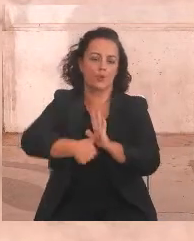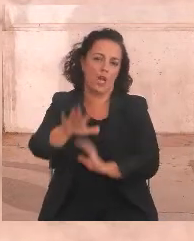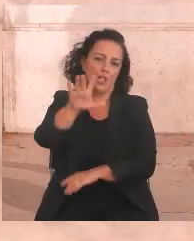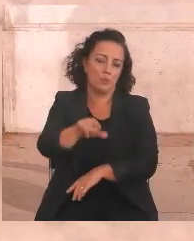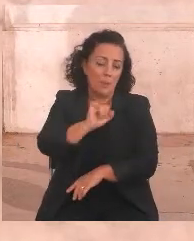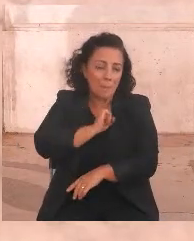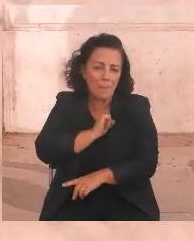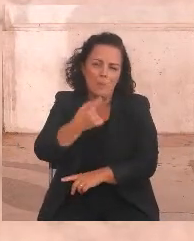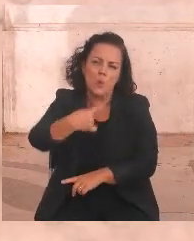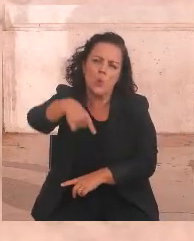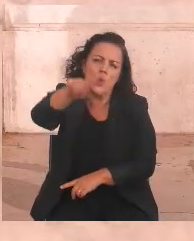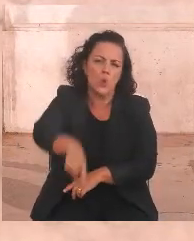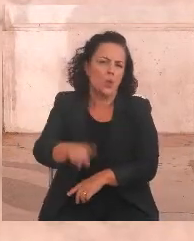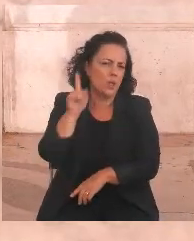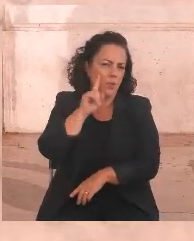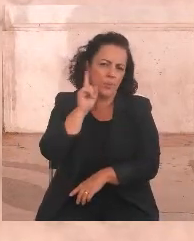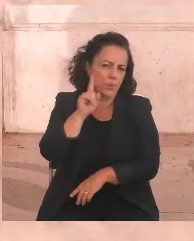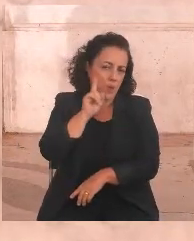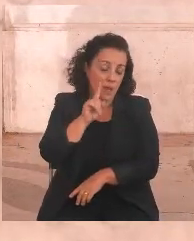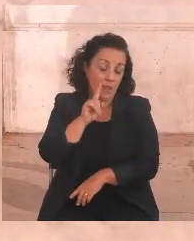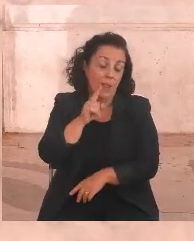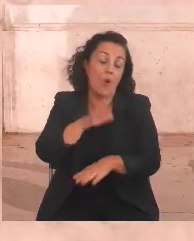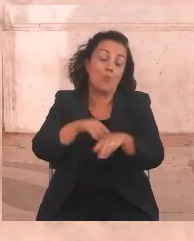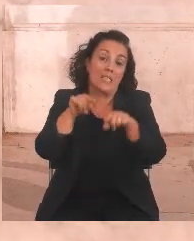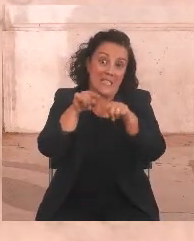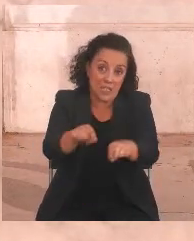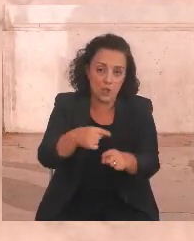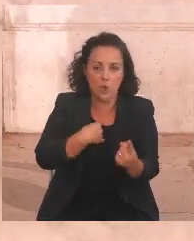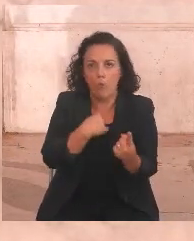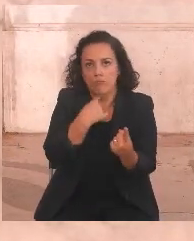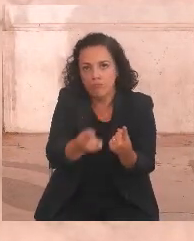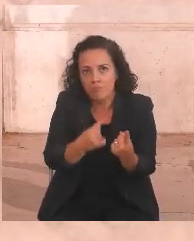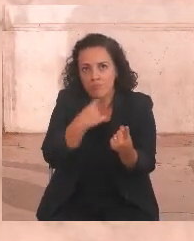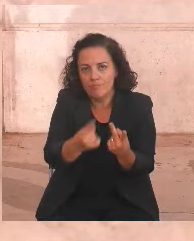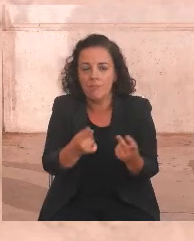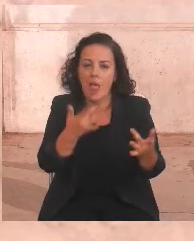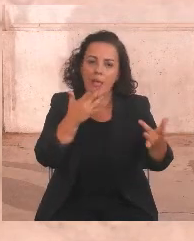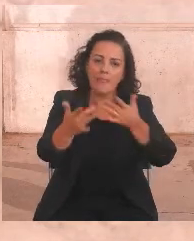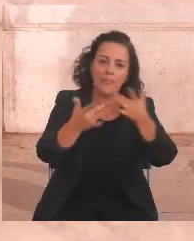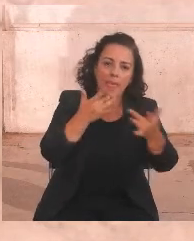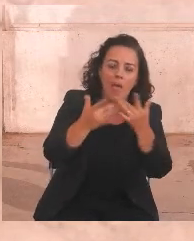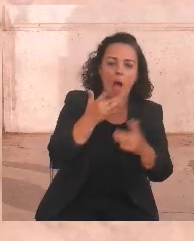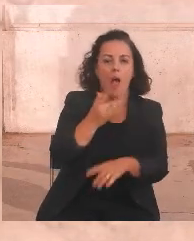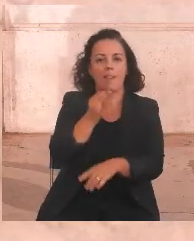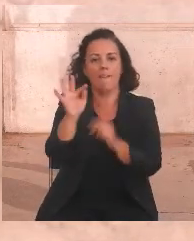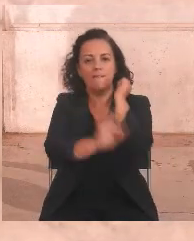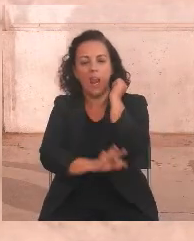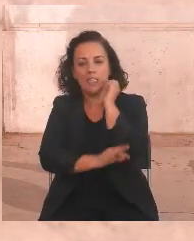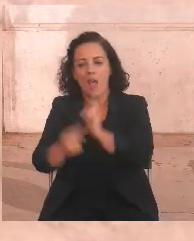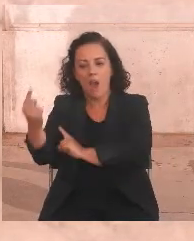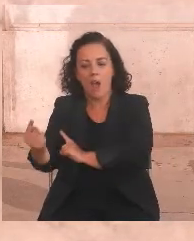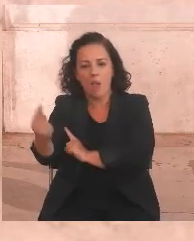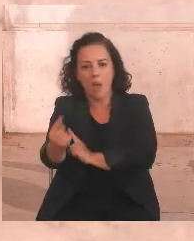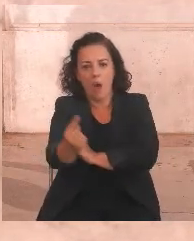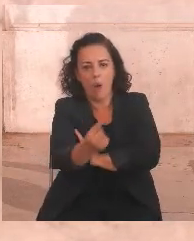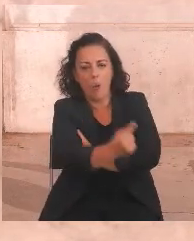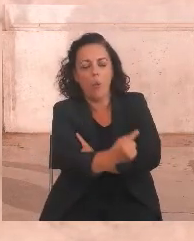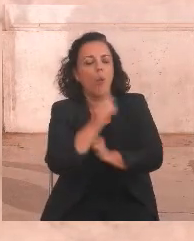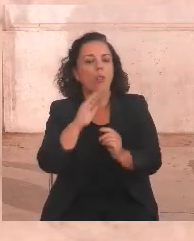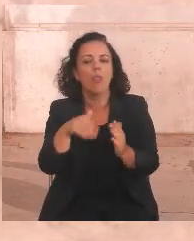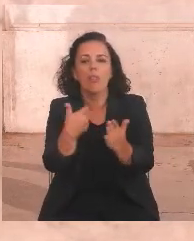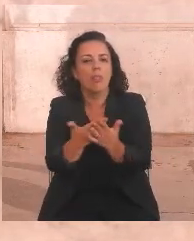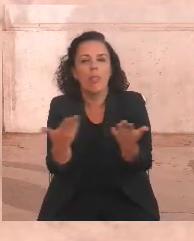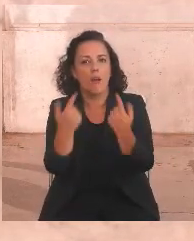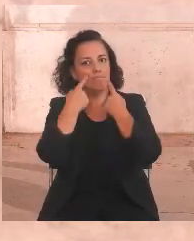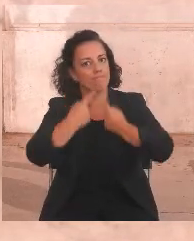mim essencial. E por isso falei tanto, tanto sobre o teatro em cada freguesia, para ilustrar nada mais do que